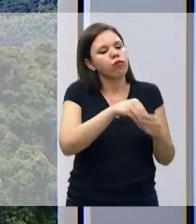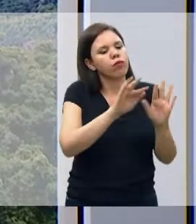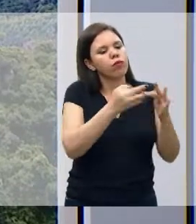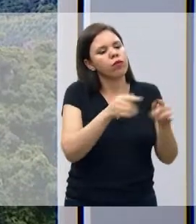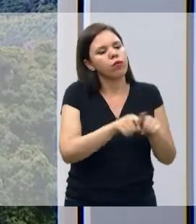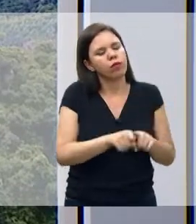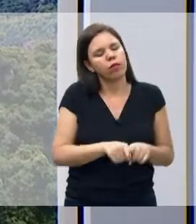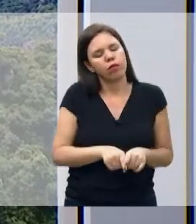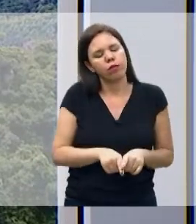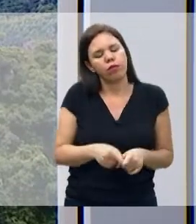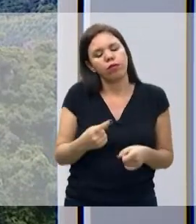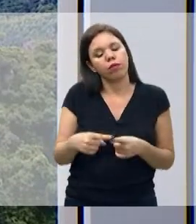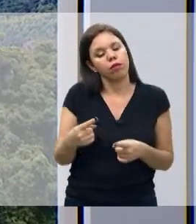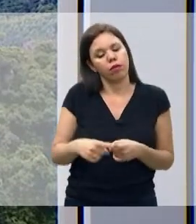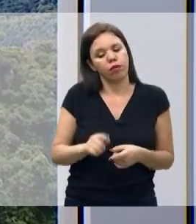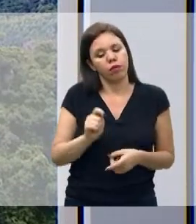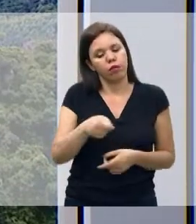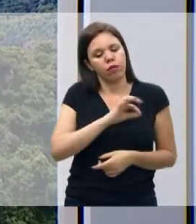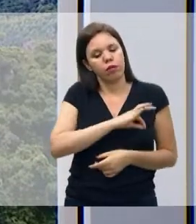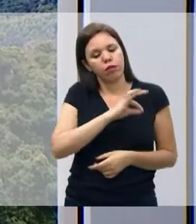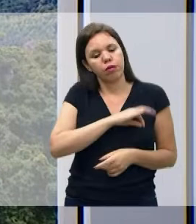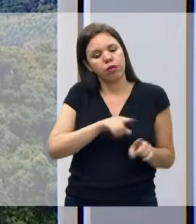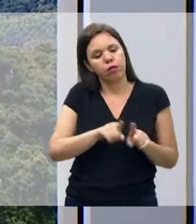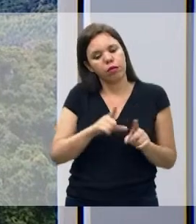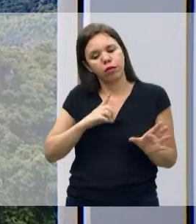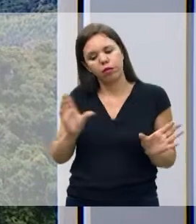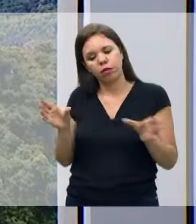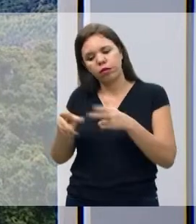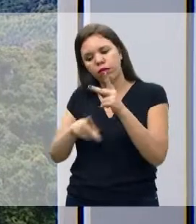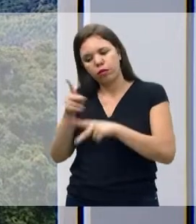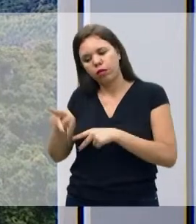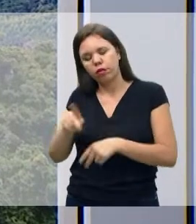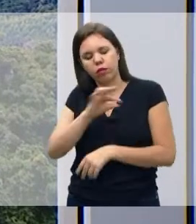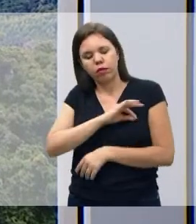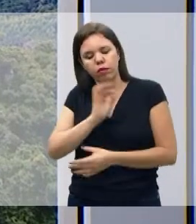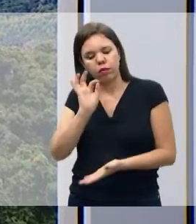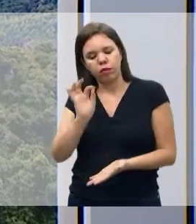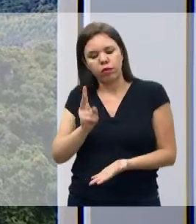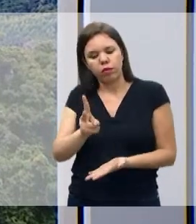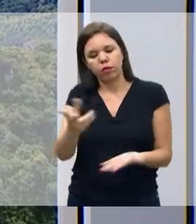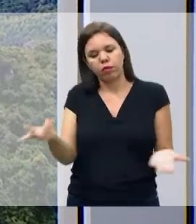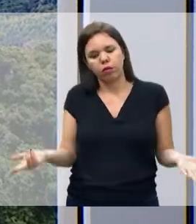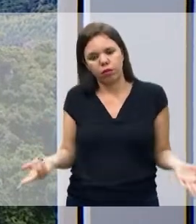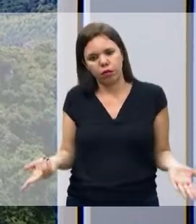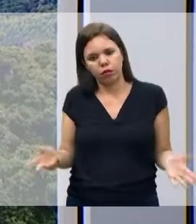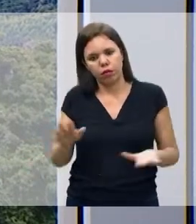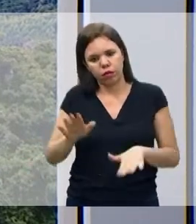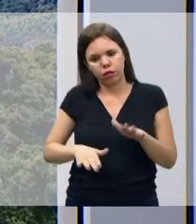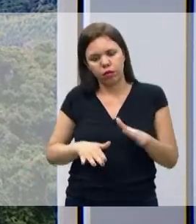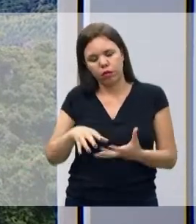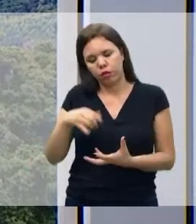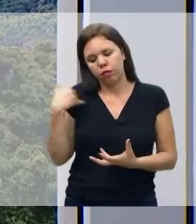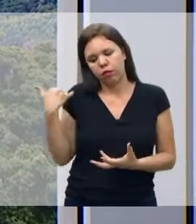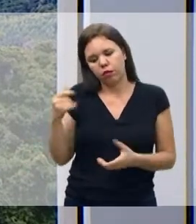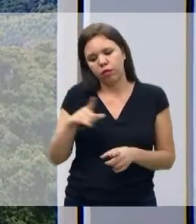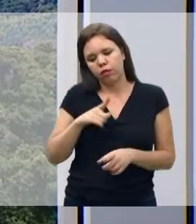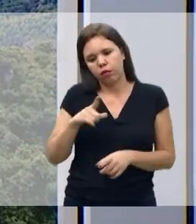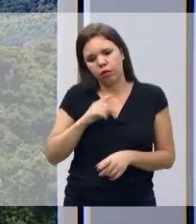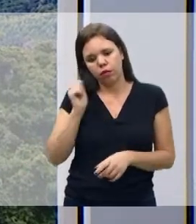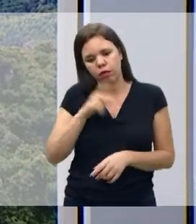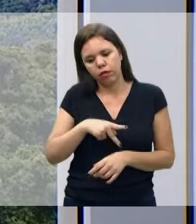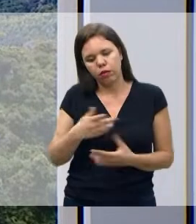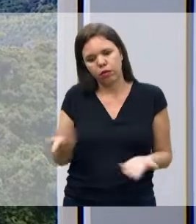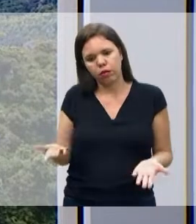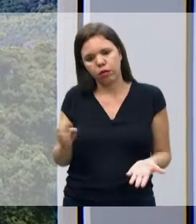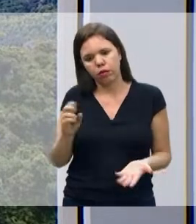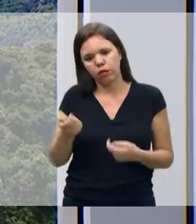família, porque eles constituem o grupo que tem uma renda certa e continuada. Muitas vezes o idoso tem sua